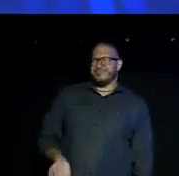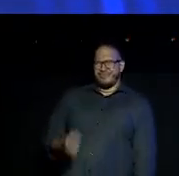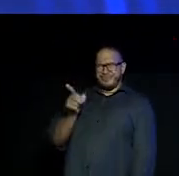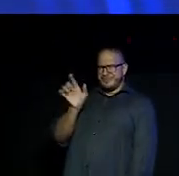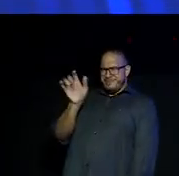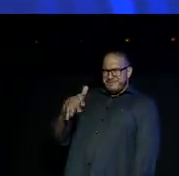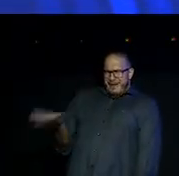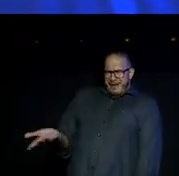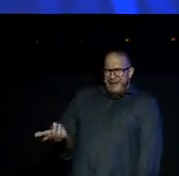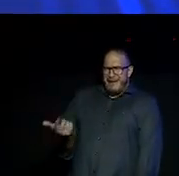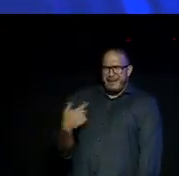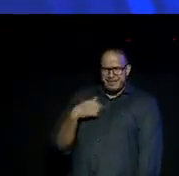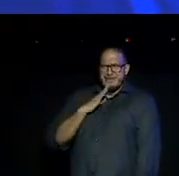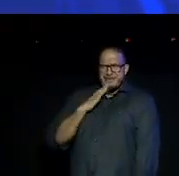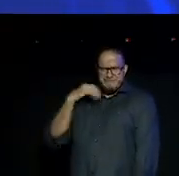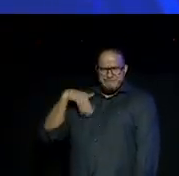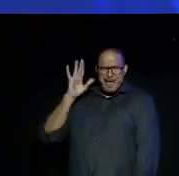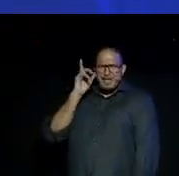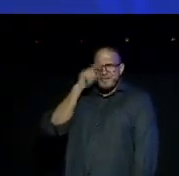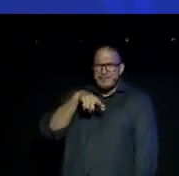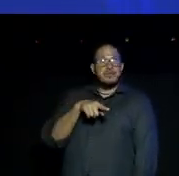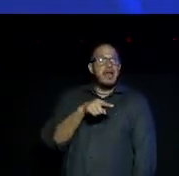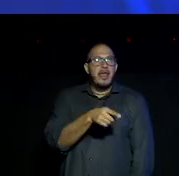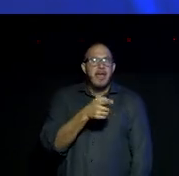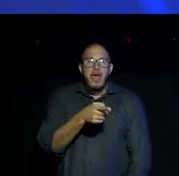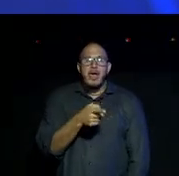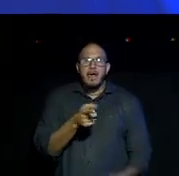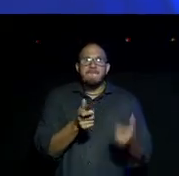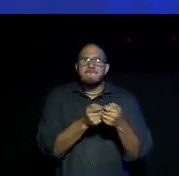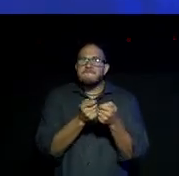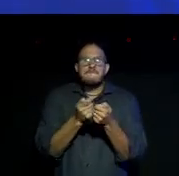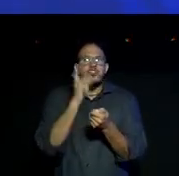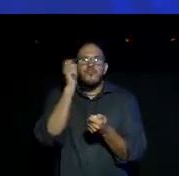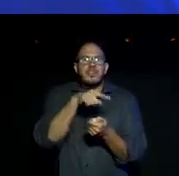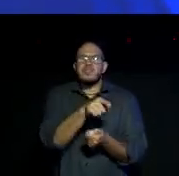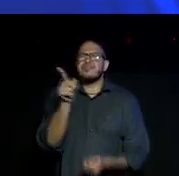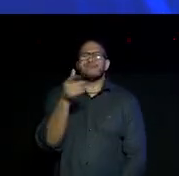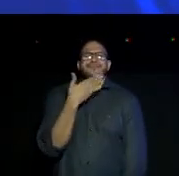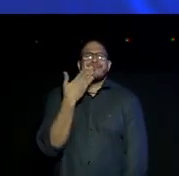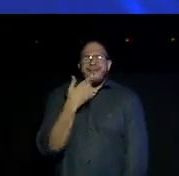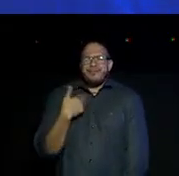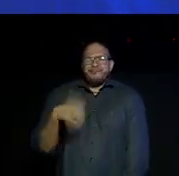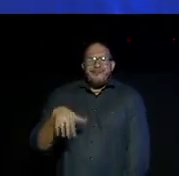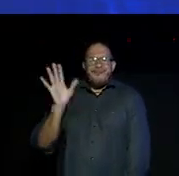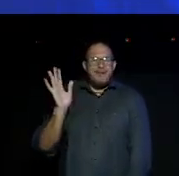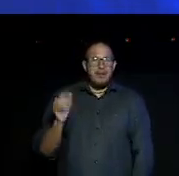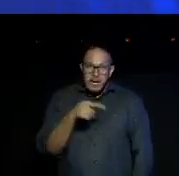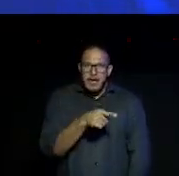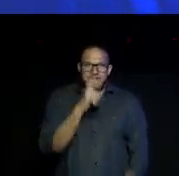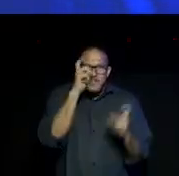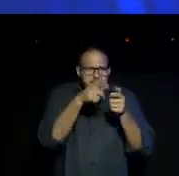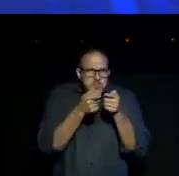subestimando? Eu sou capaz de ganhar coisa muito mais difícil do que isso. Ele quer um jogo difícil, cheio